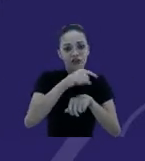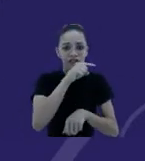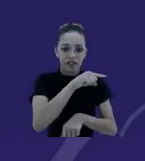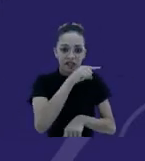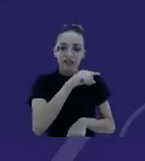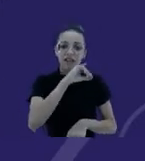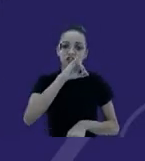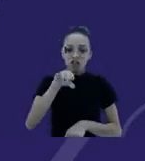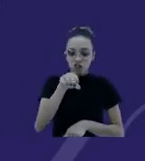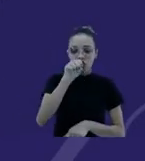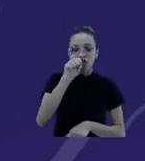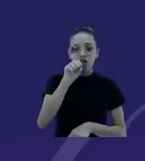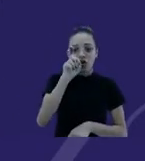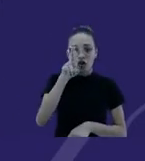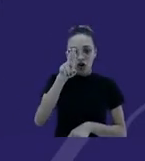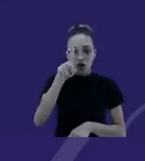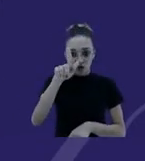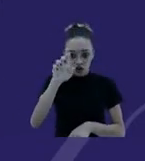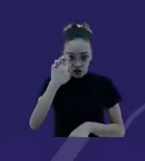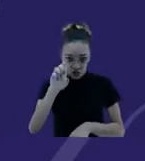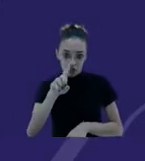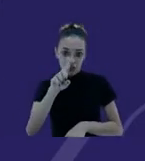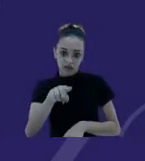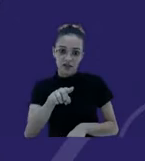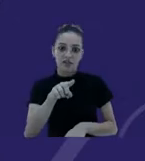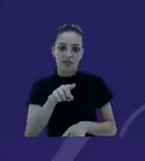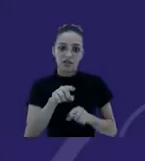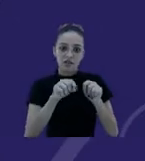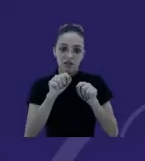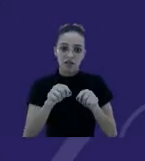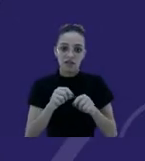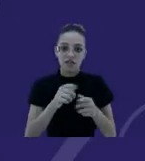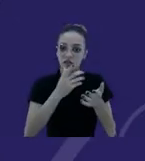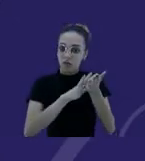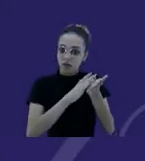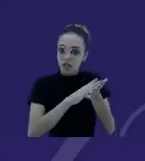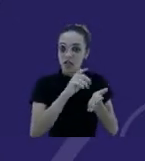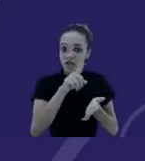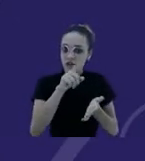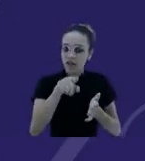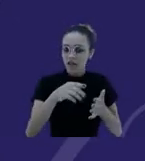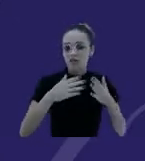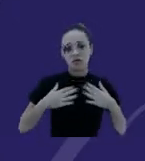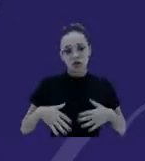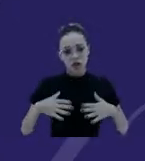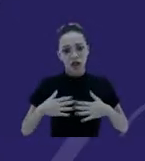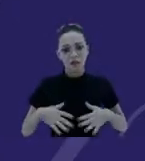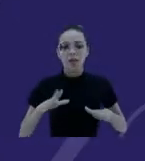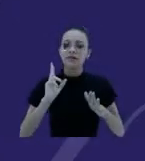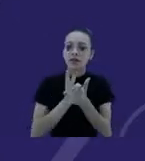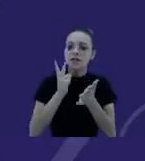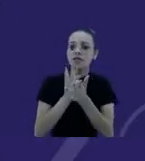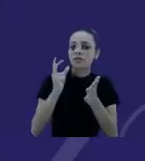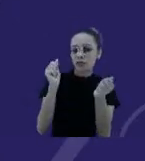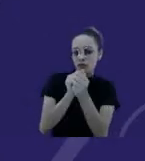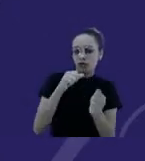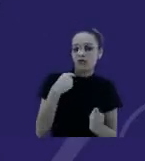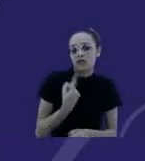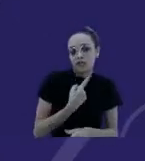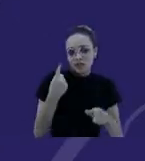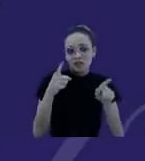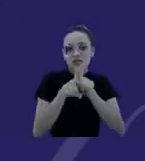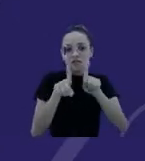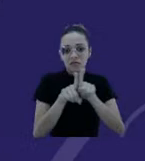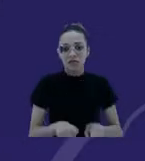Jorge do Pandeiro, que é uma figura tranquila, calma, mas está sempre com a gente.